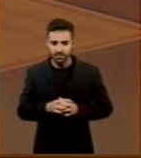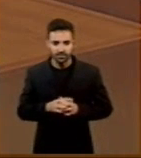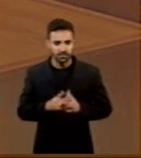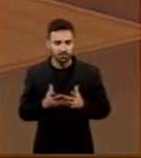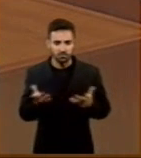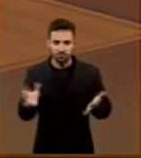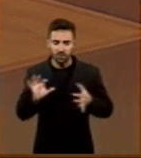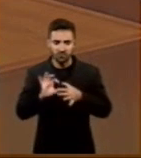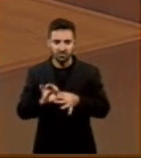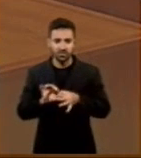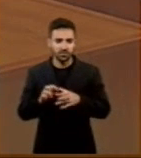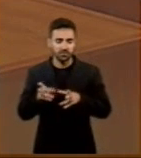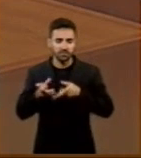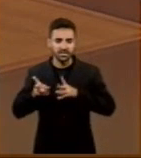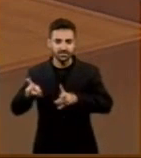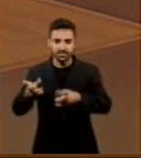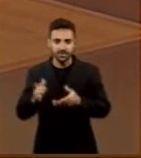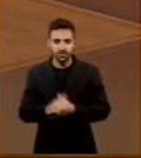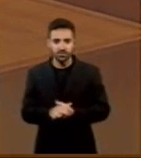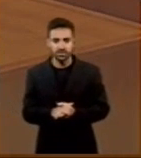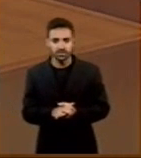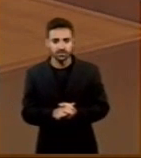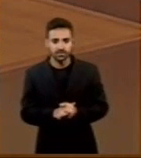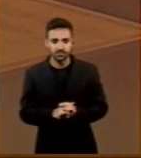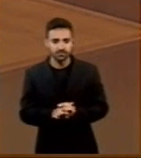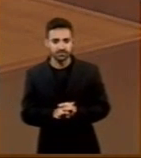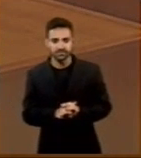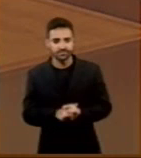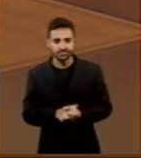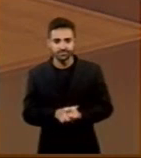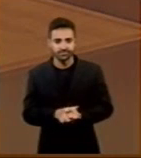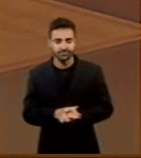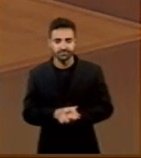Constituição, o avulso também está garantido com esse direito.